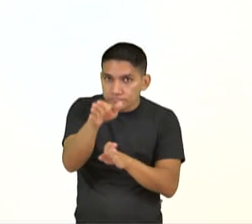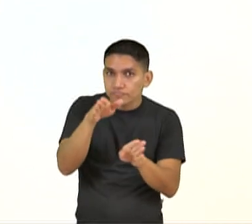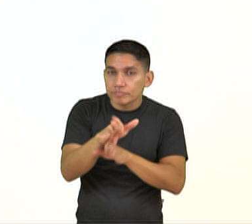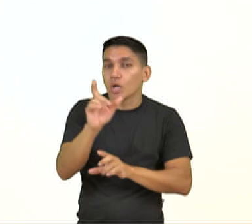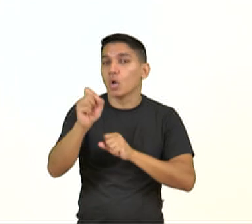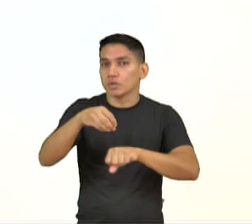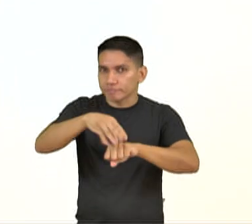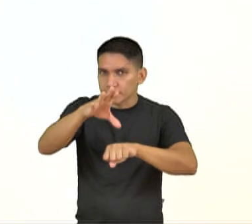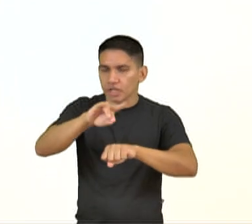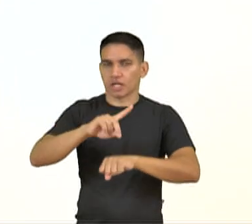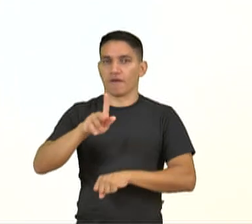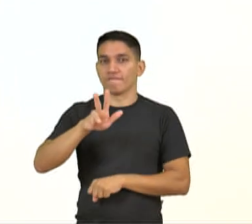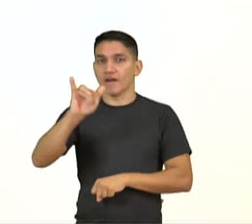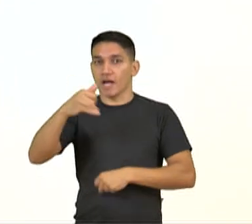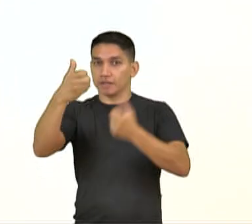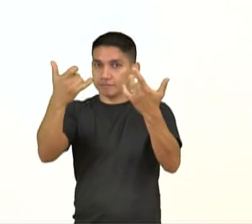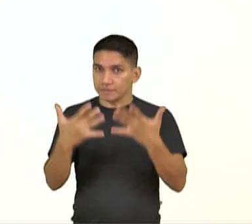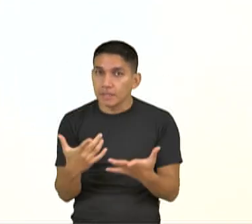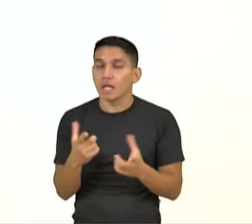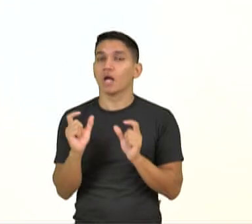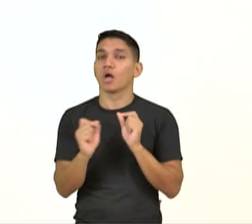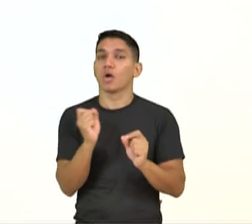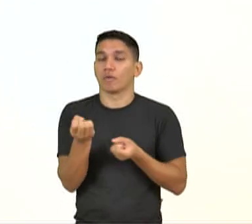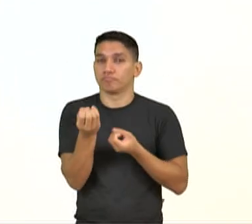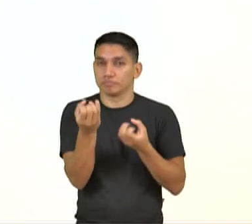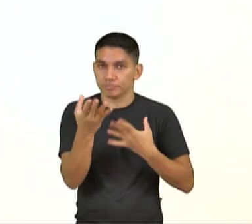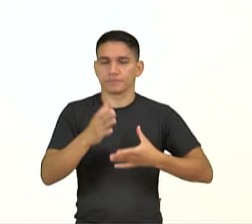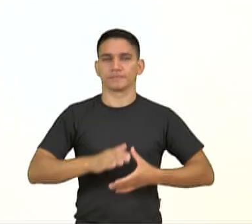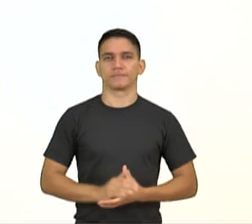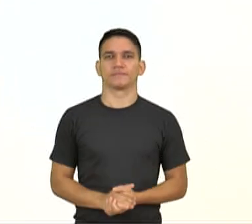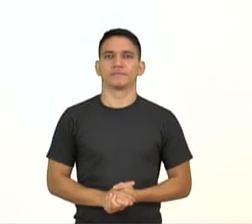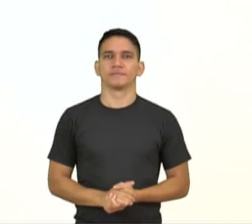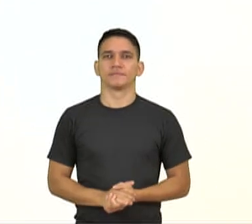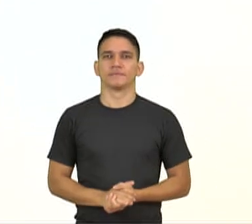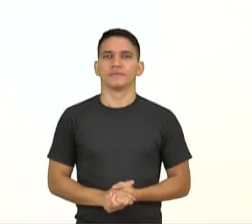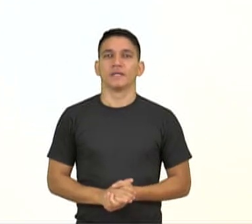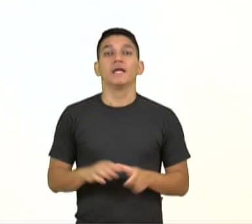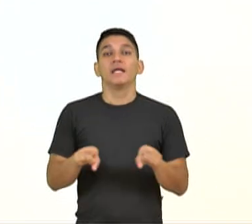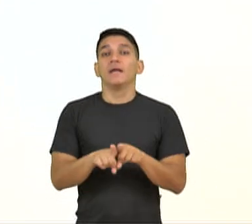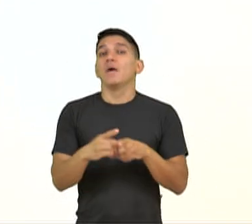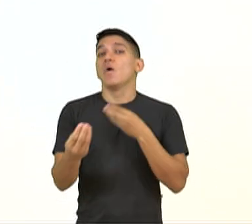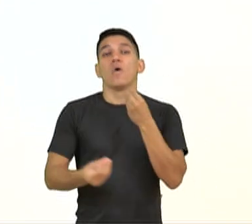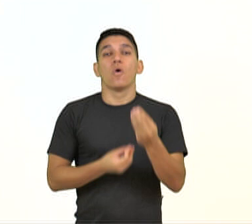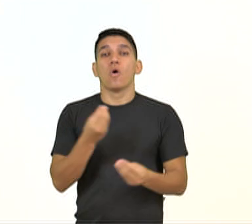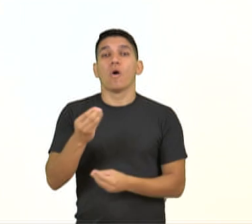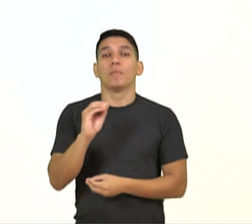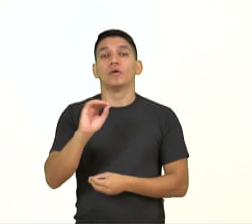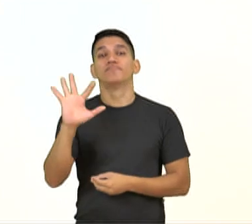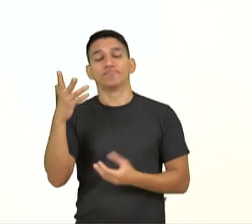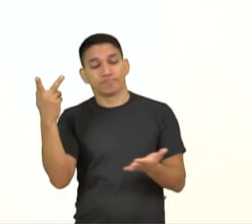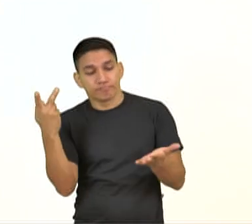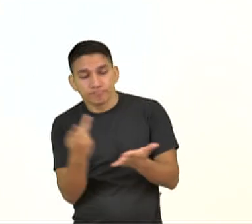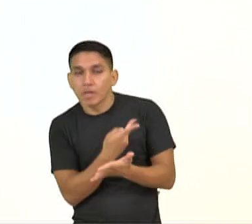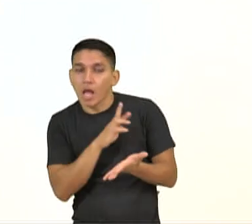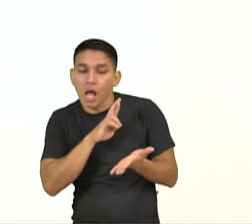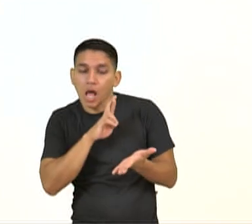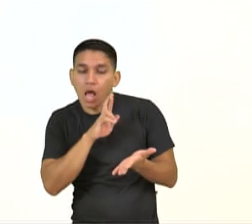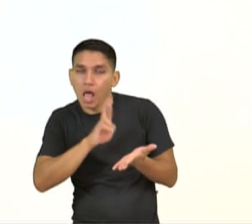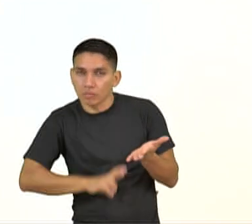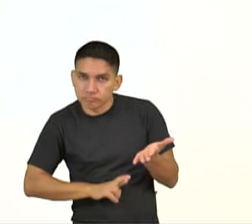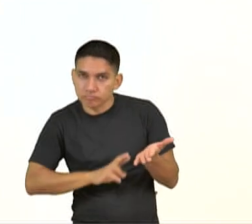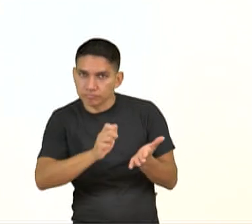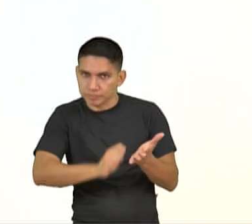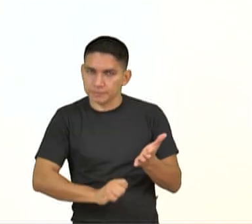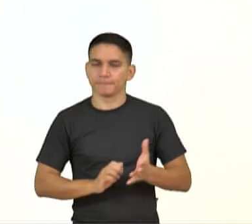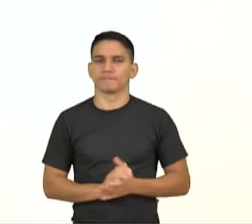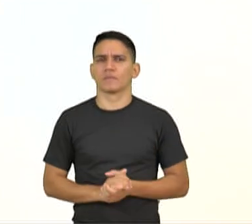vai receber sobre essa notícia, tá? E como resolver essas questões. Quais